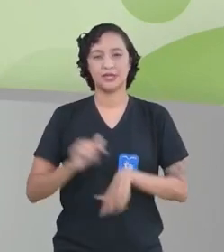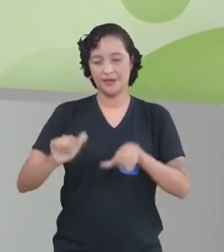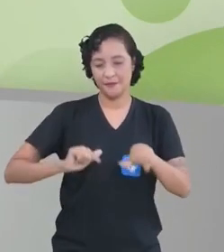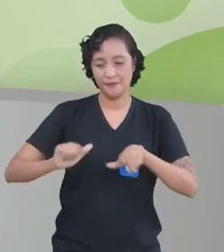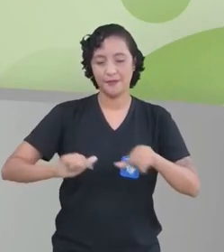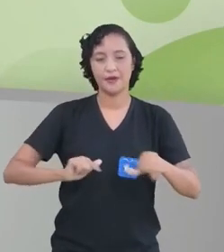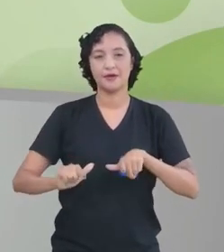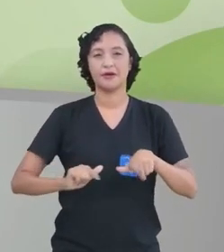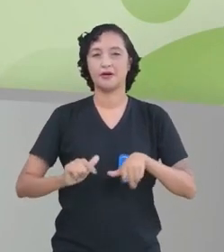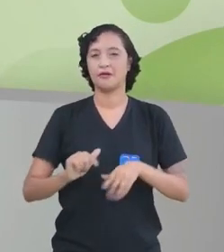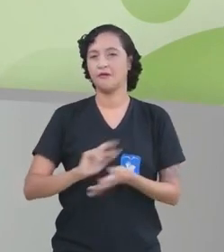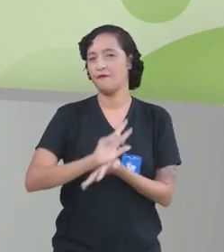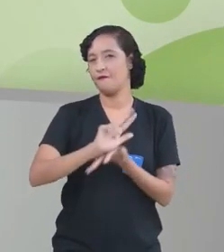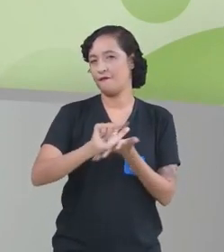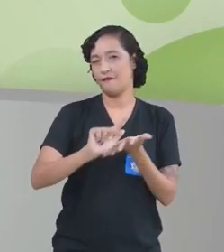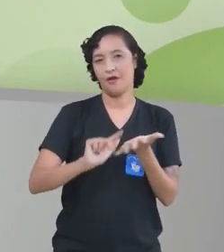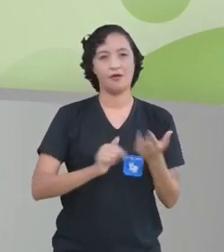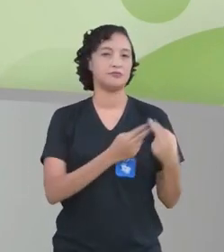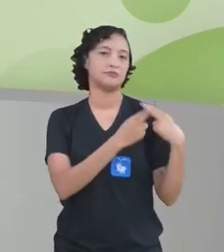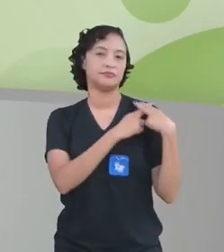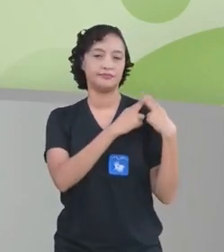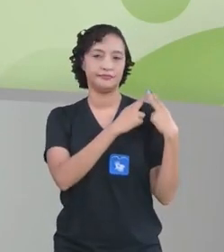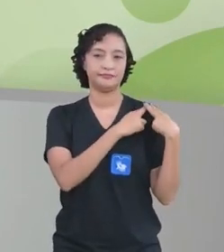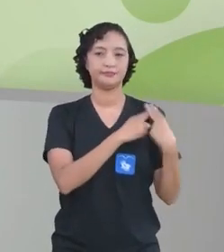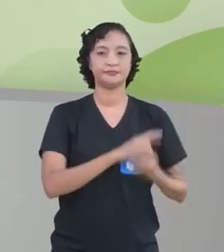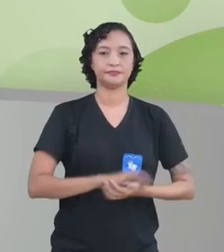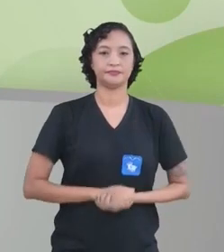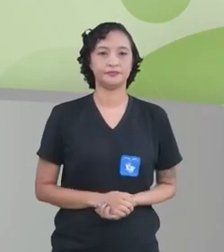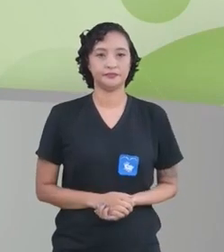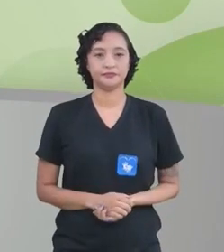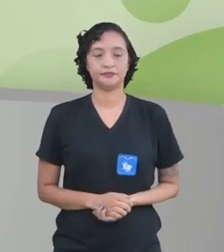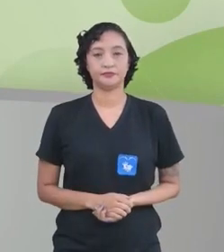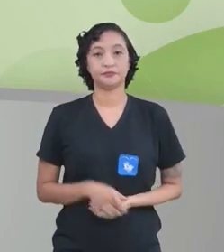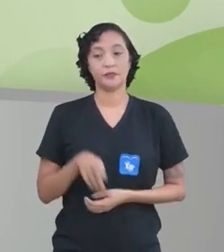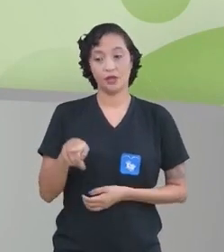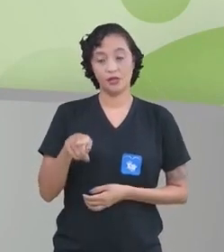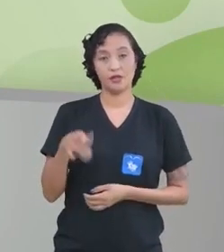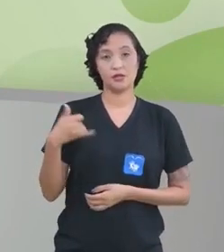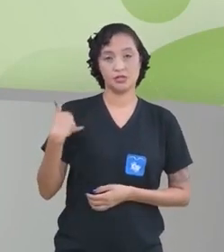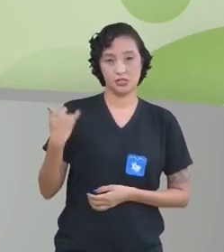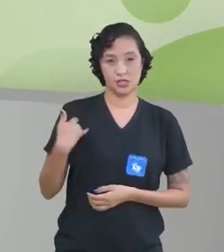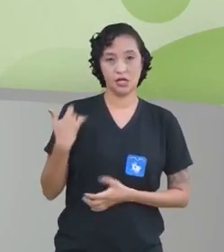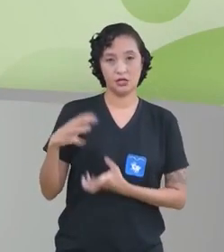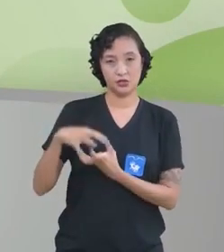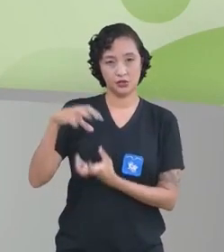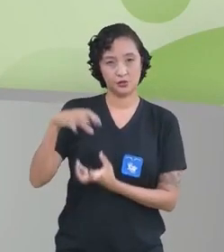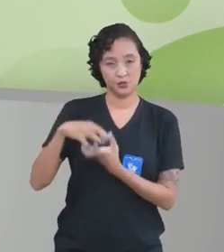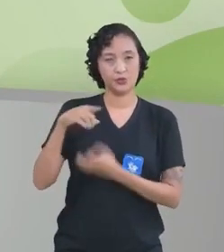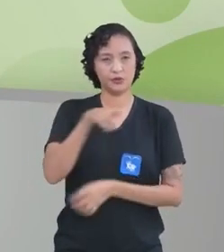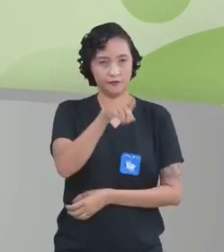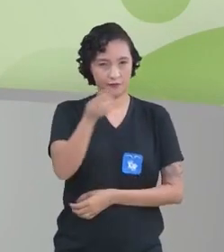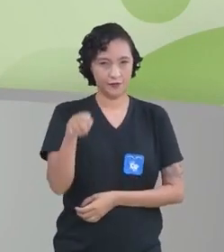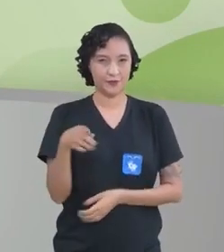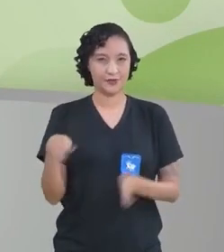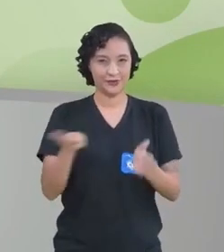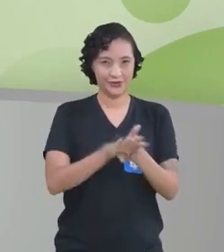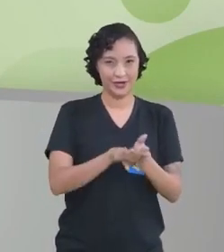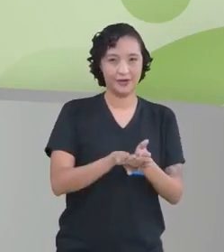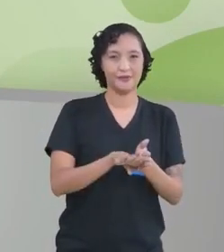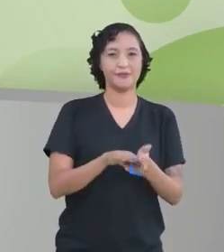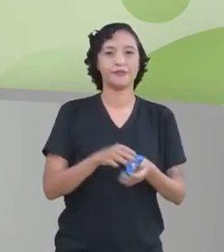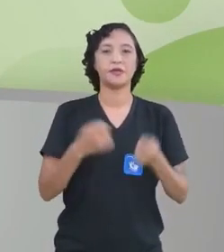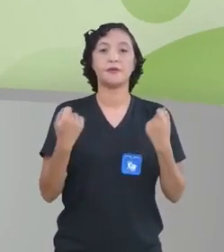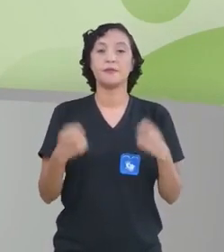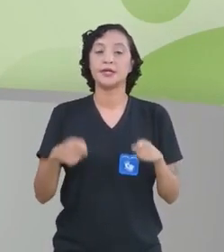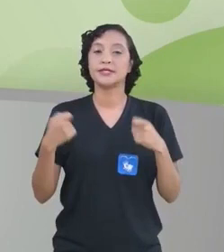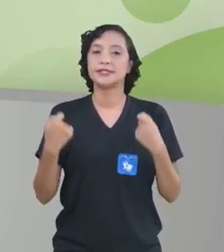né? E várias responsabilidades. É nessa fase adulta que, quando vocês chegarem, a gente precisa